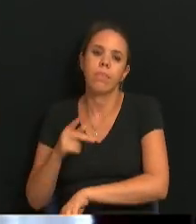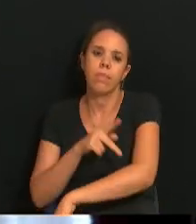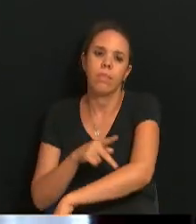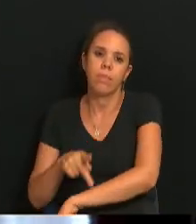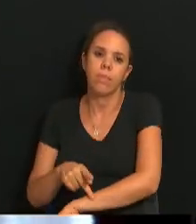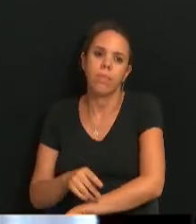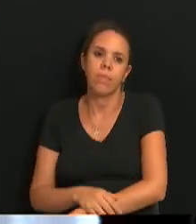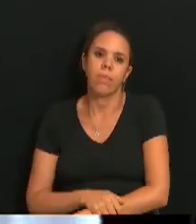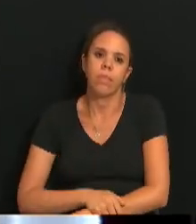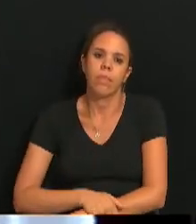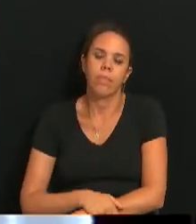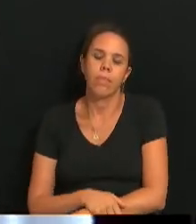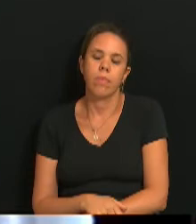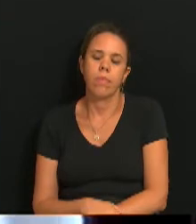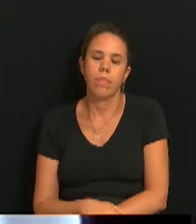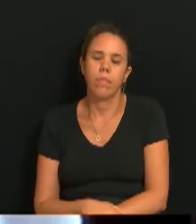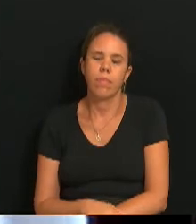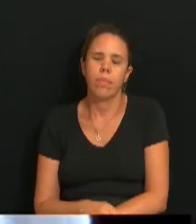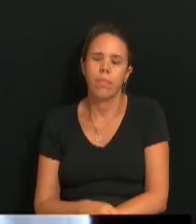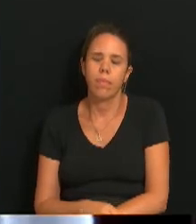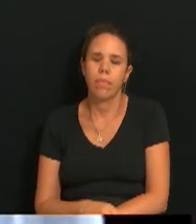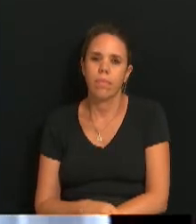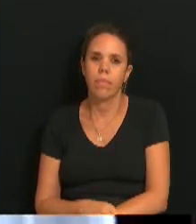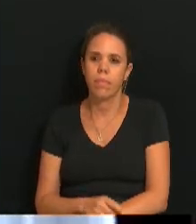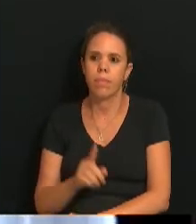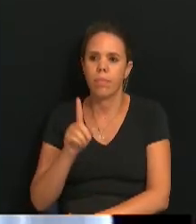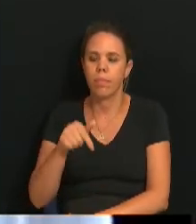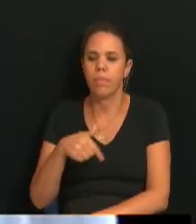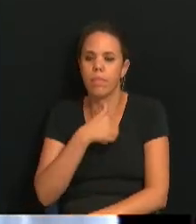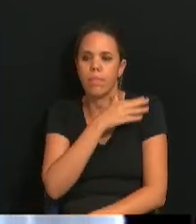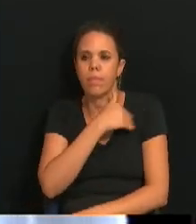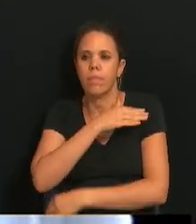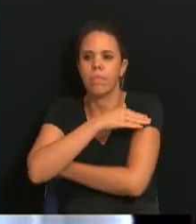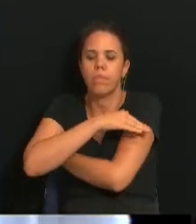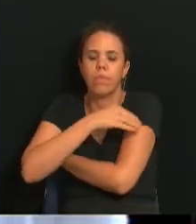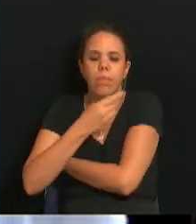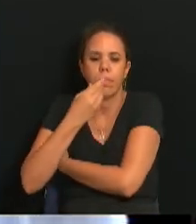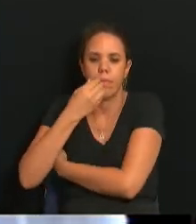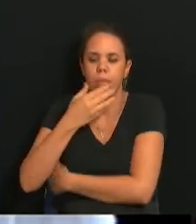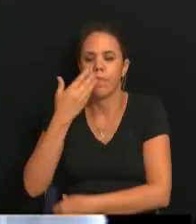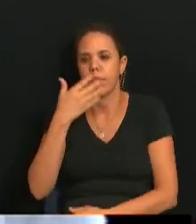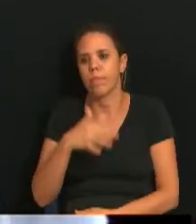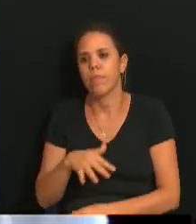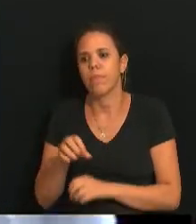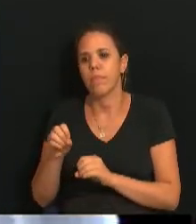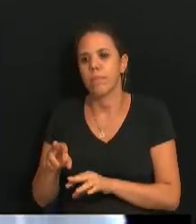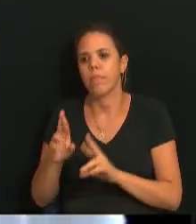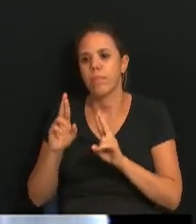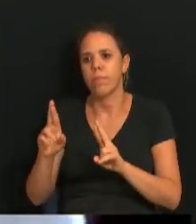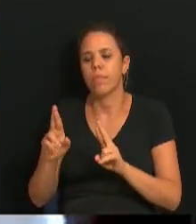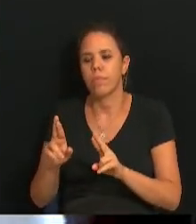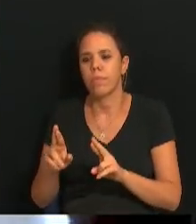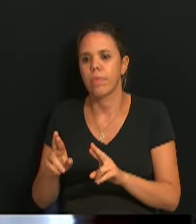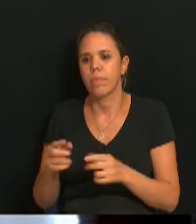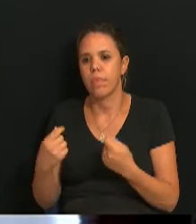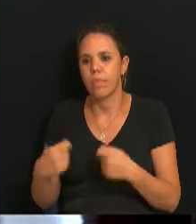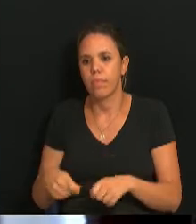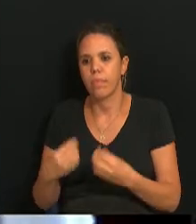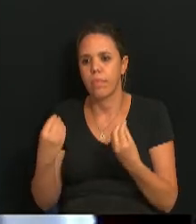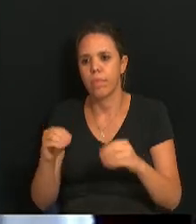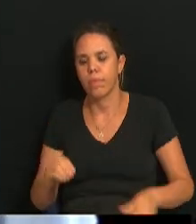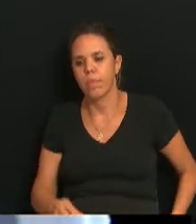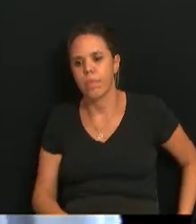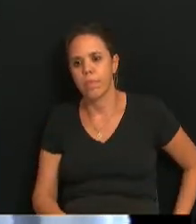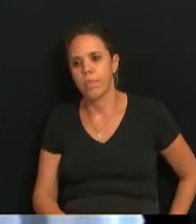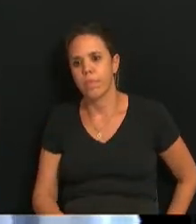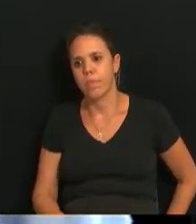realizada? Então, é um preconceito com a educação infantil, é um desrespeito com a comunidade escolar, e isso precisa ser colocado o dedo na